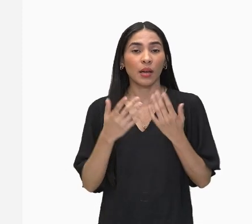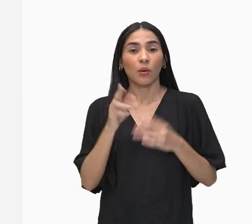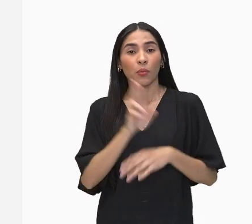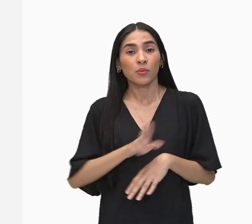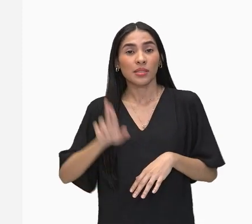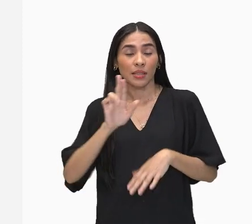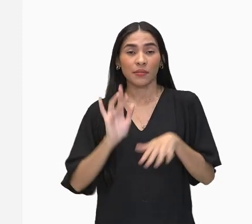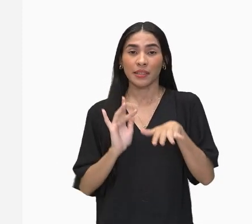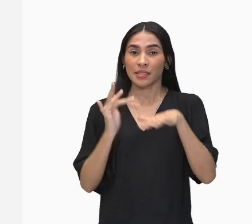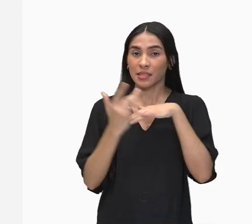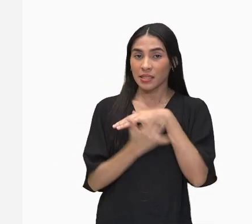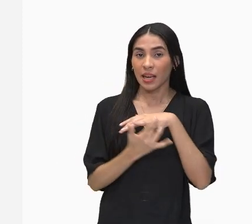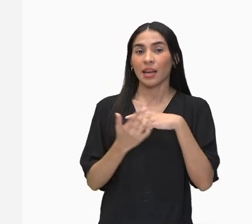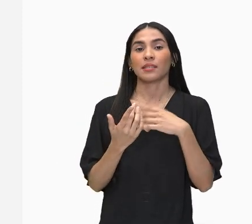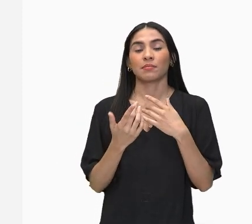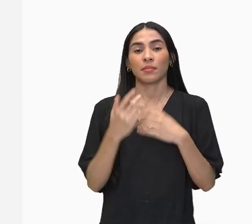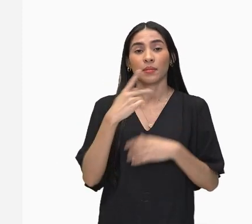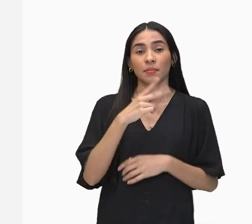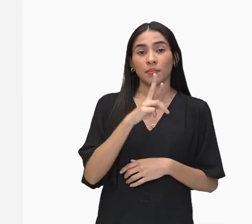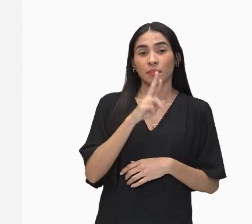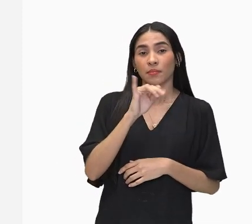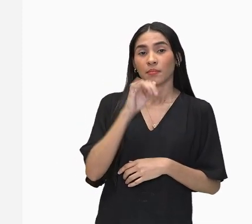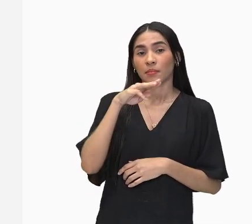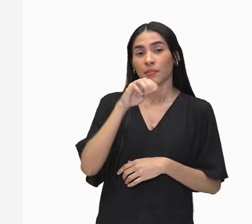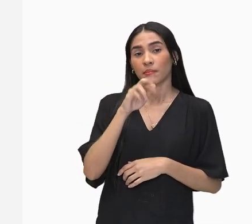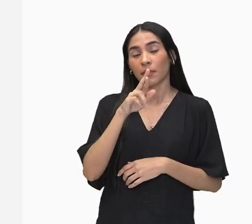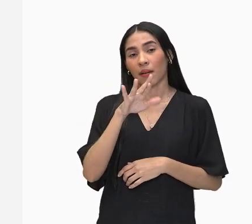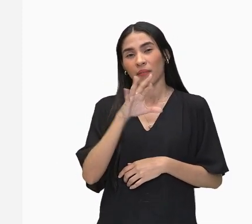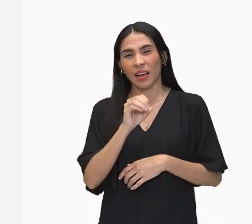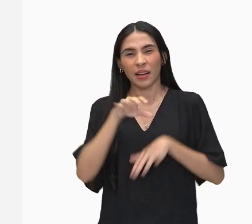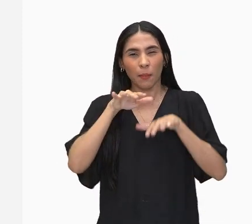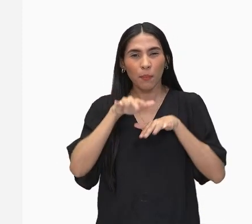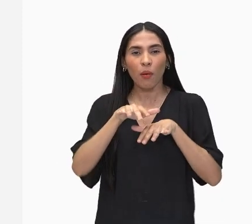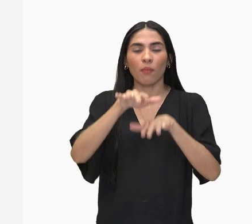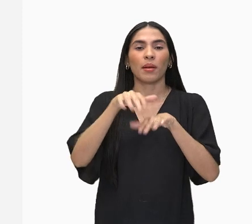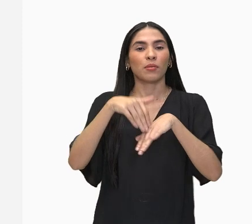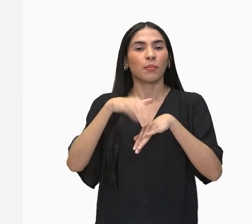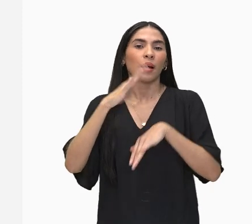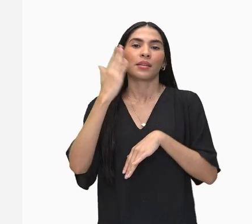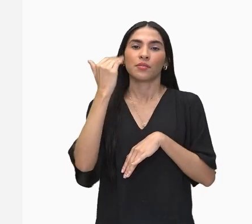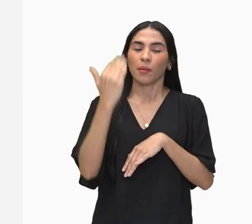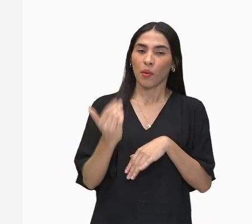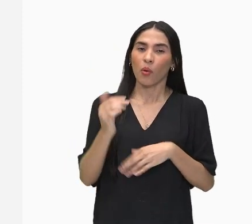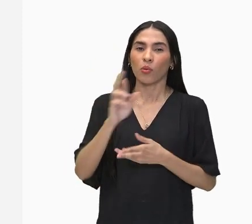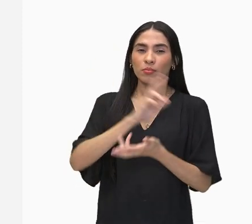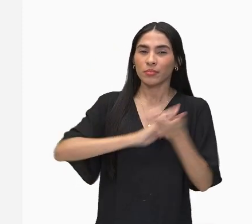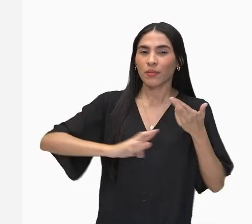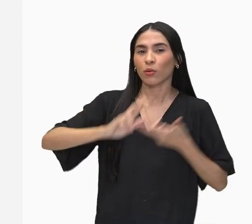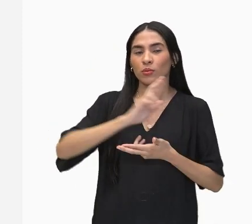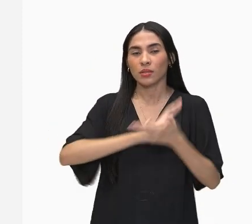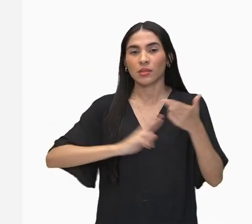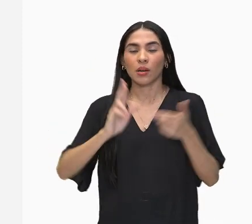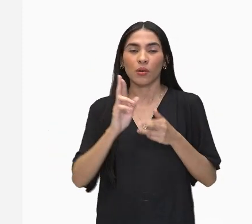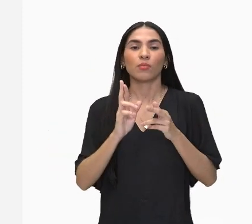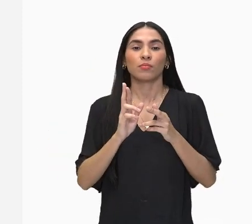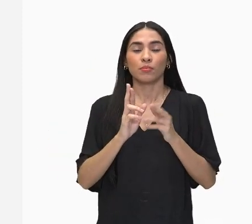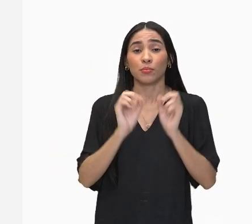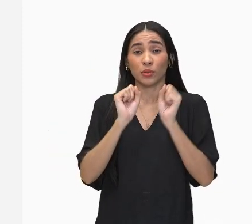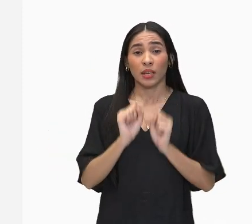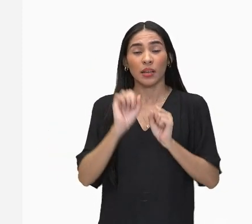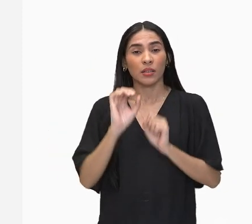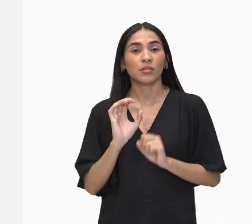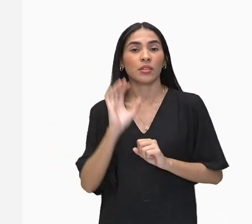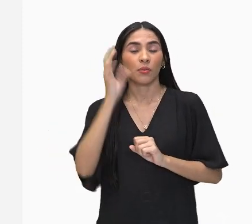sociais, a primavera, esse movimento popular, essas manifestações, elas puderam aí